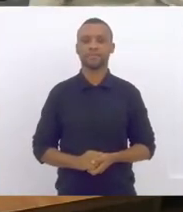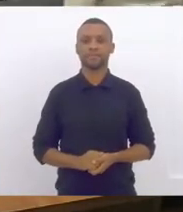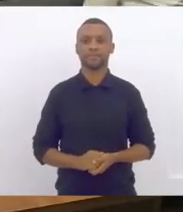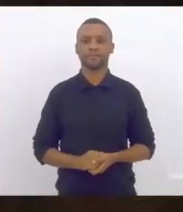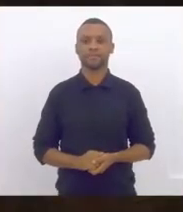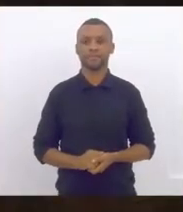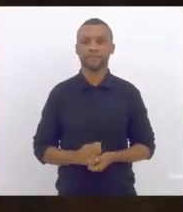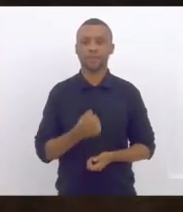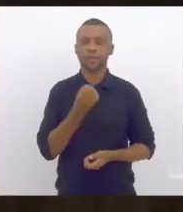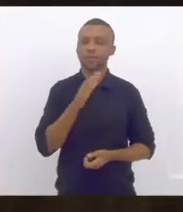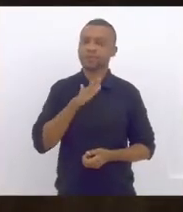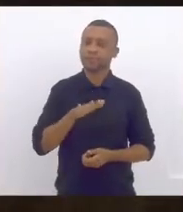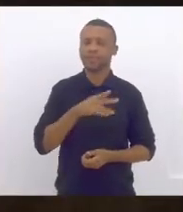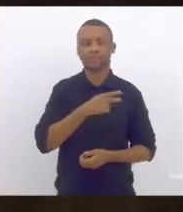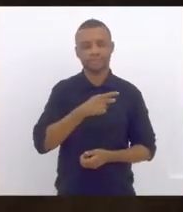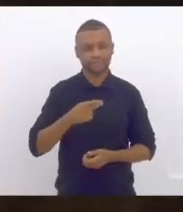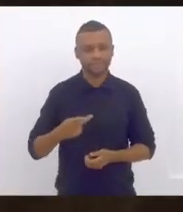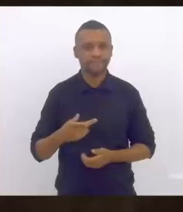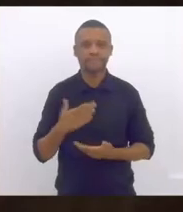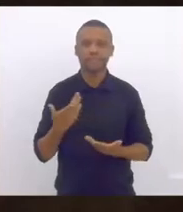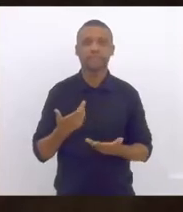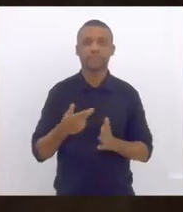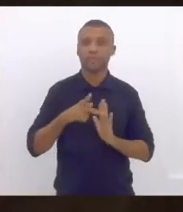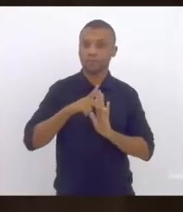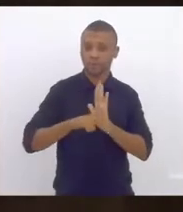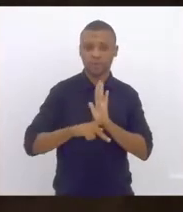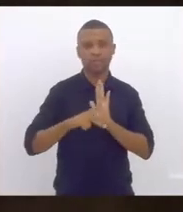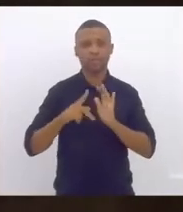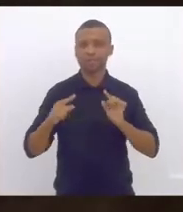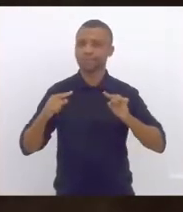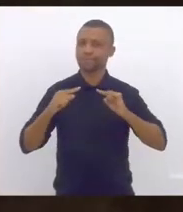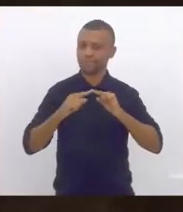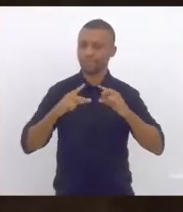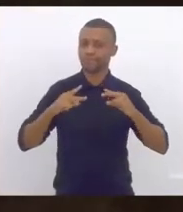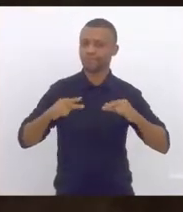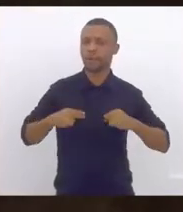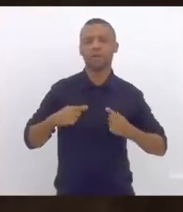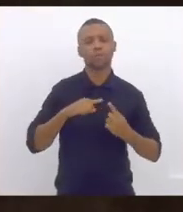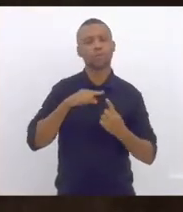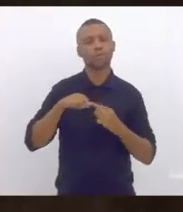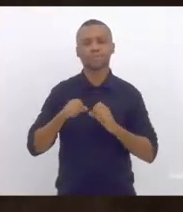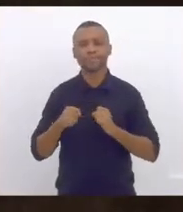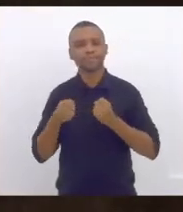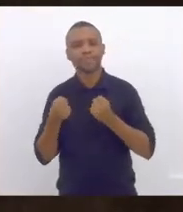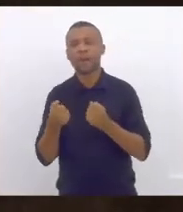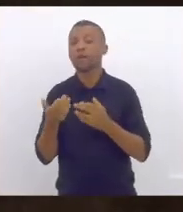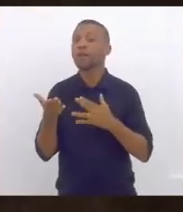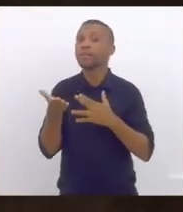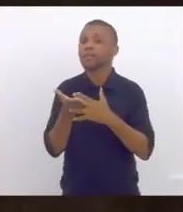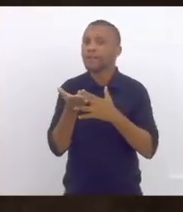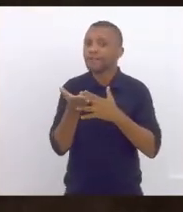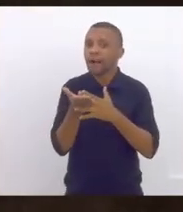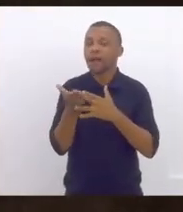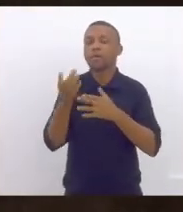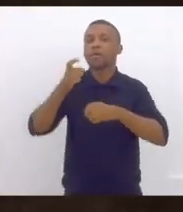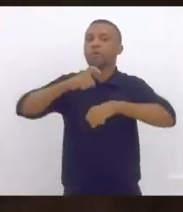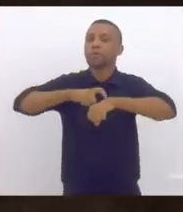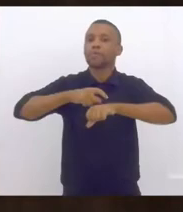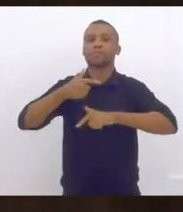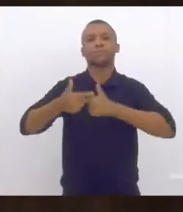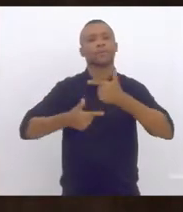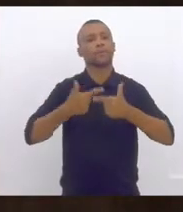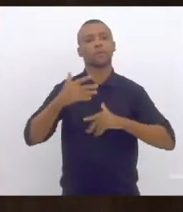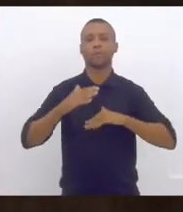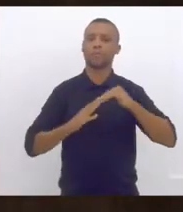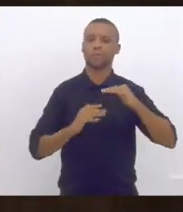Boa tarde, presidente. O presente projeto é meritório por garantir o direito ao intervalo intrajornada dos profissionais